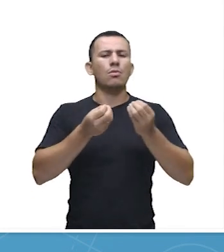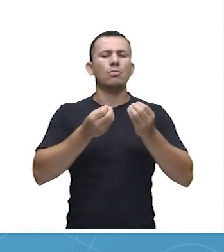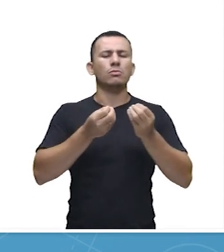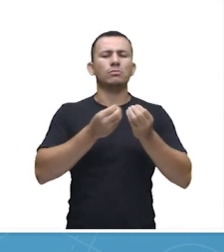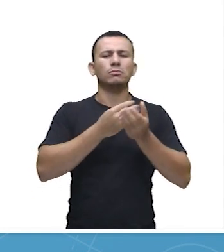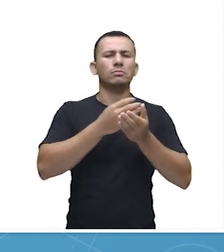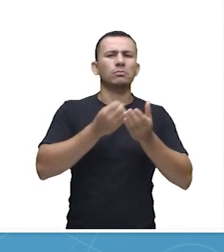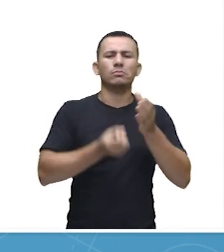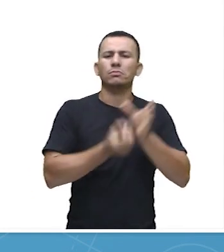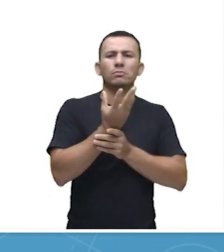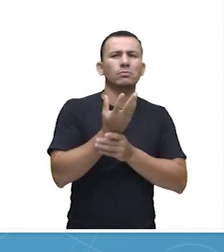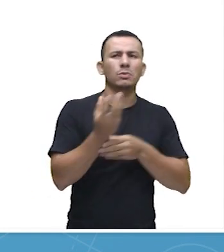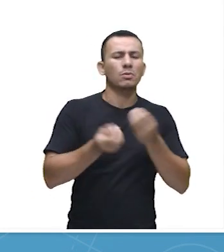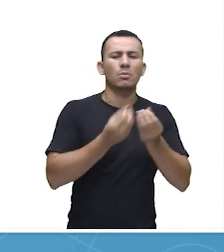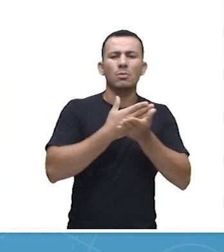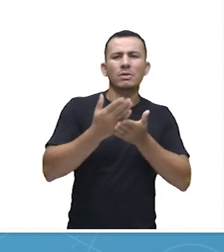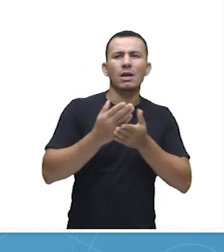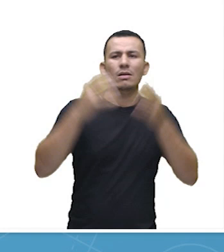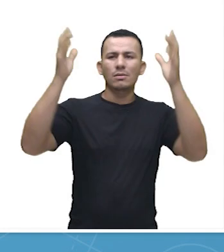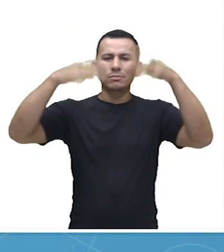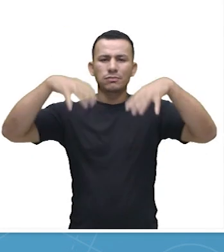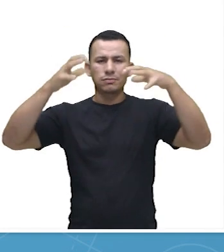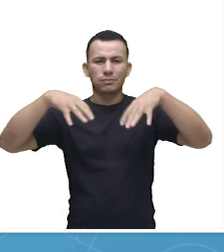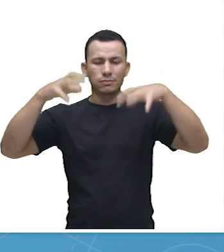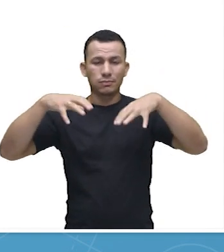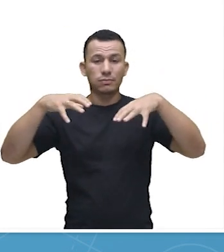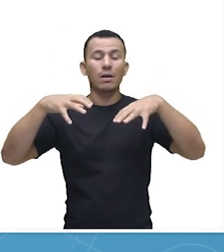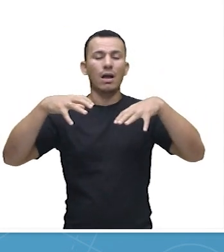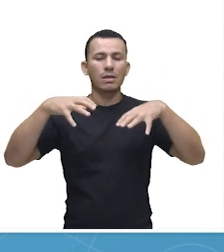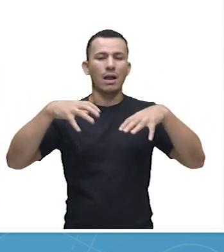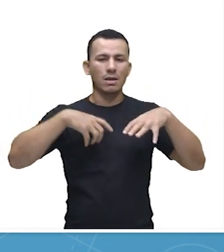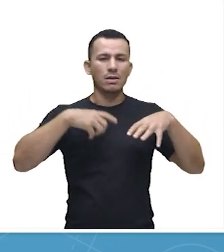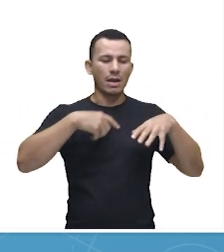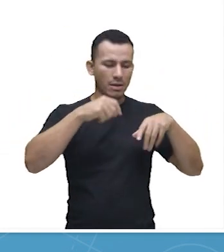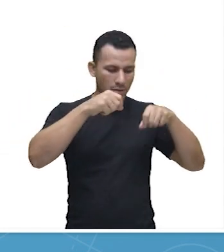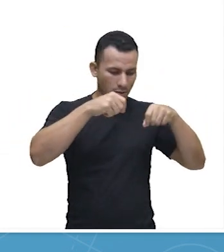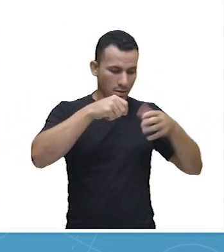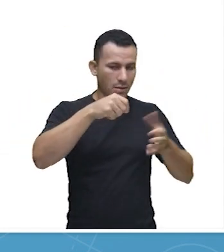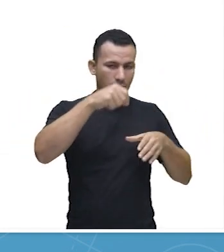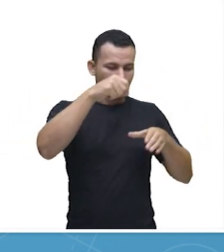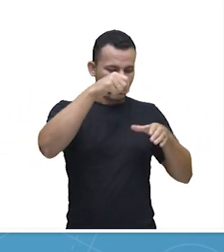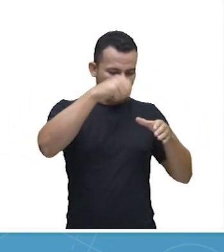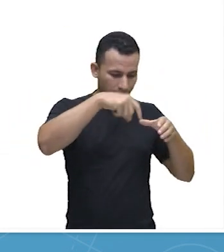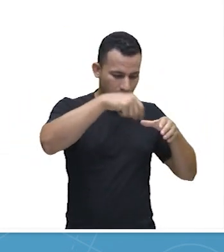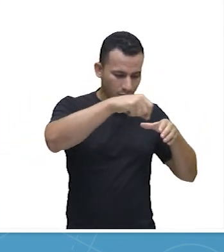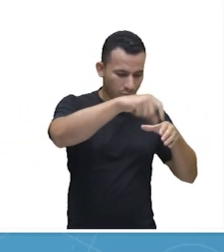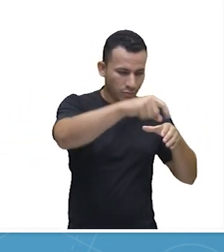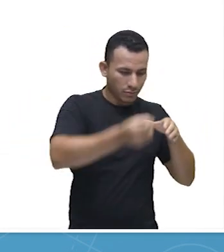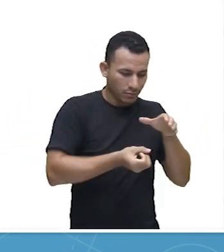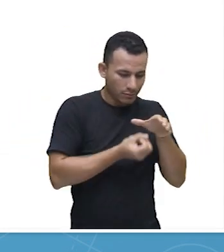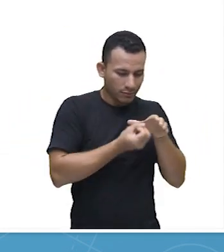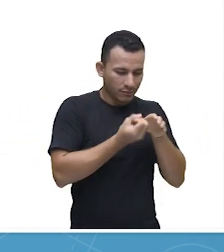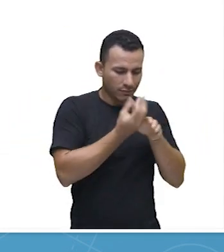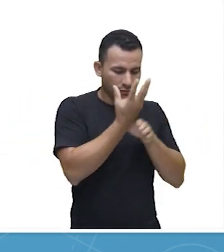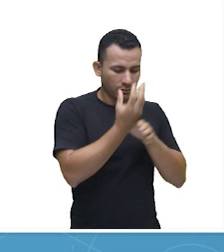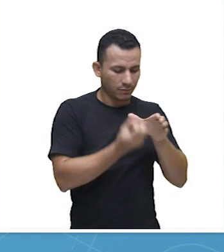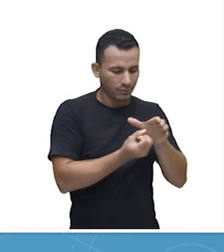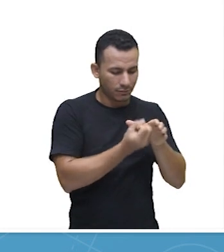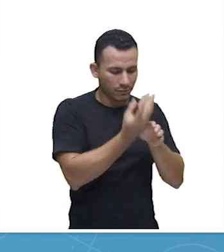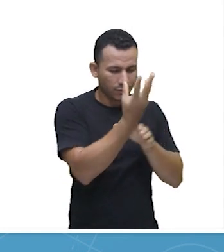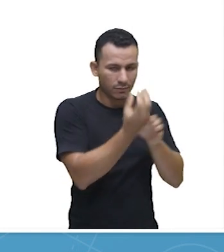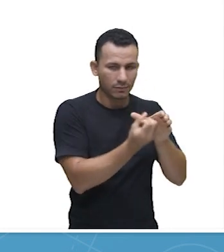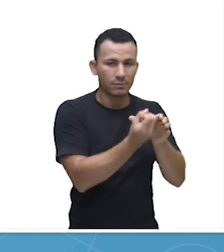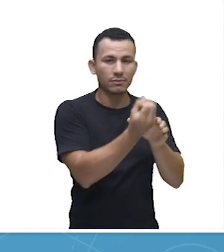que interessante. Quando chovia, as sementes brotavam e a plantação crescia na lavoura. Então, sobre esse